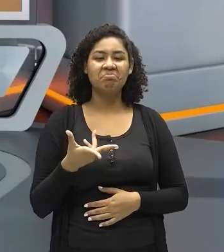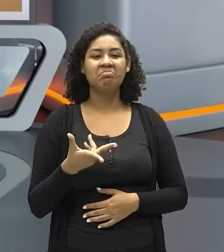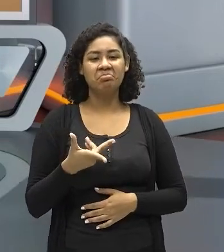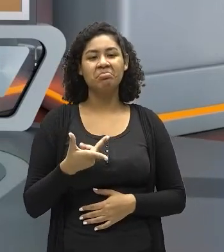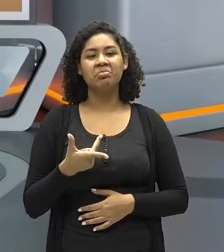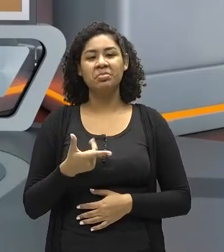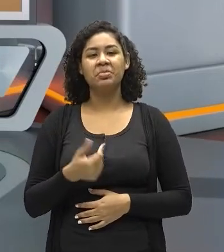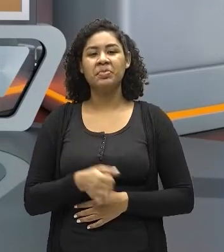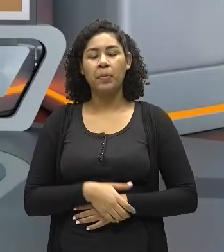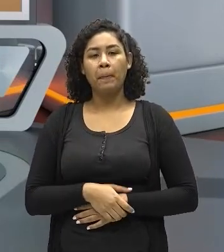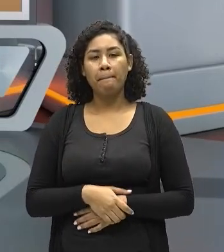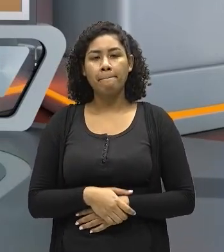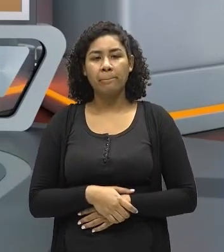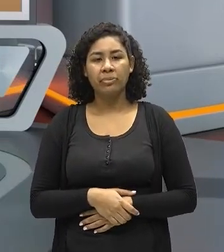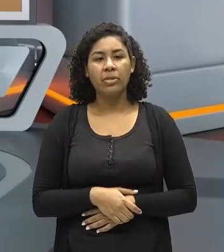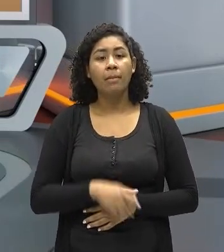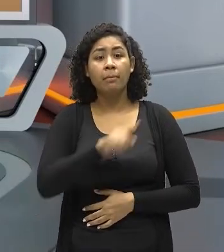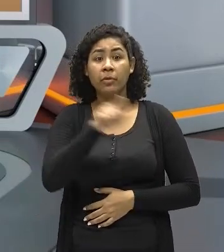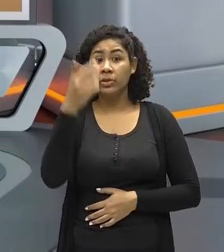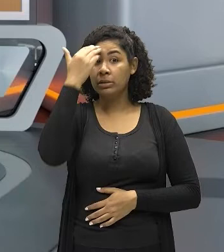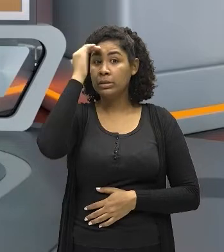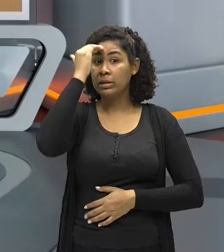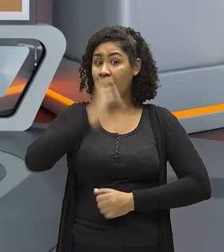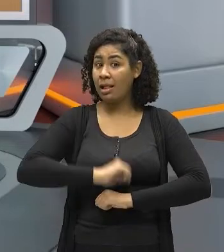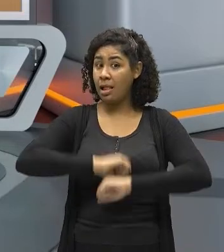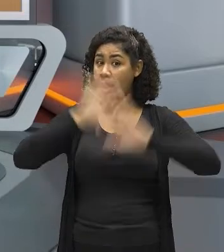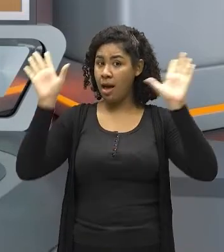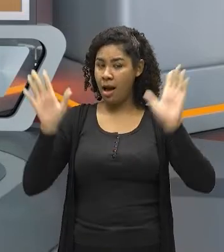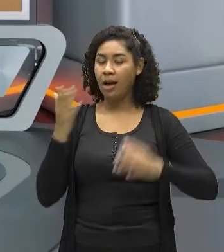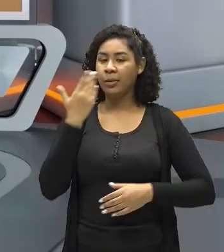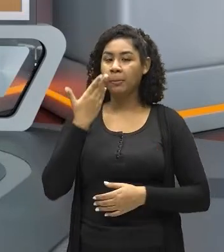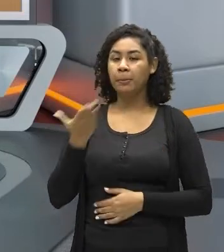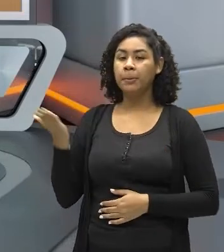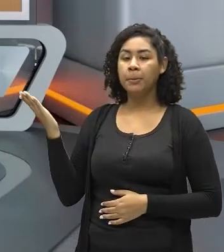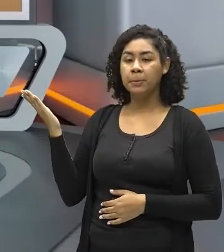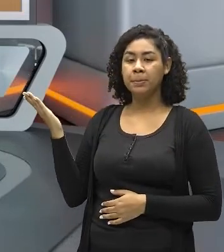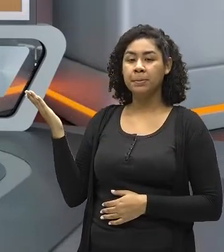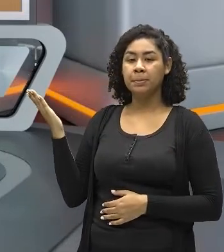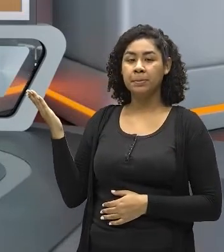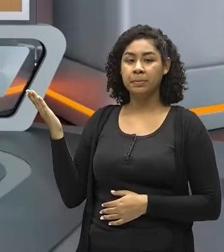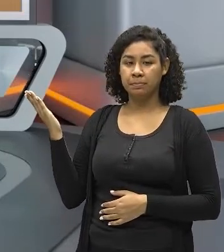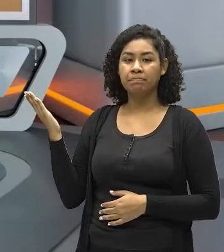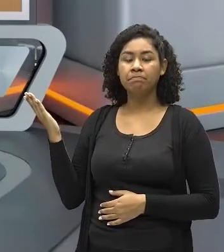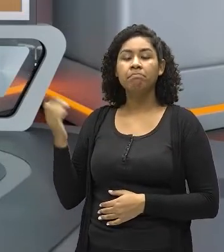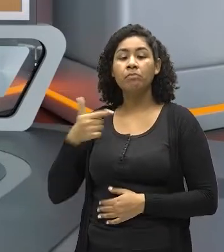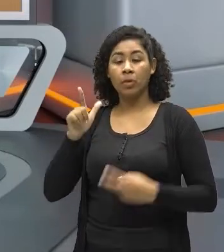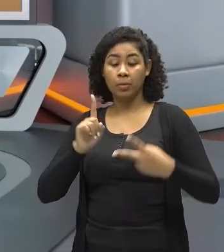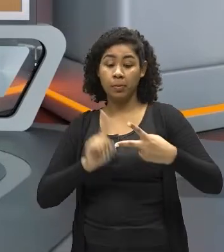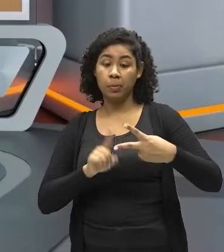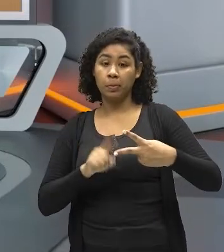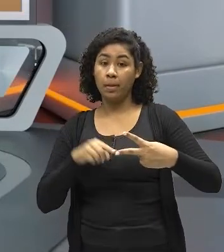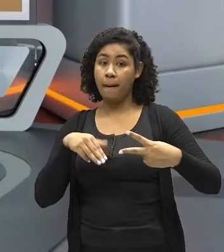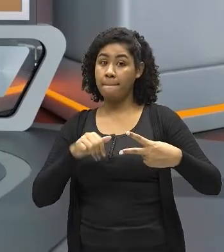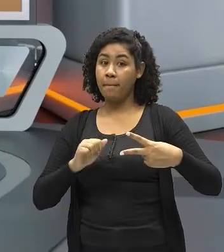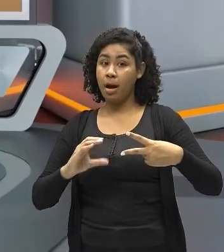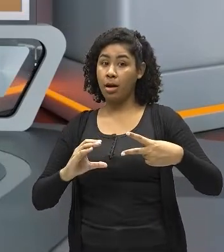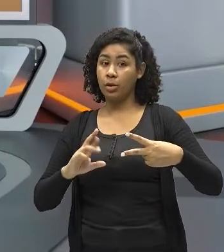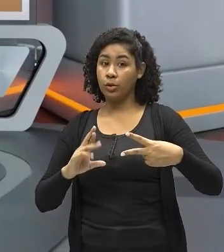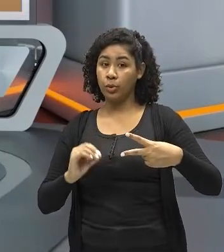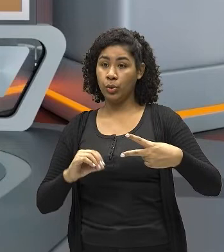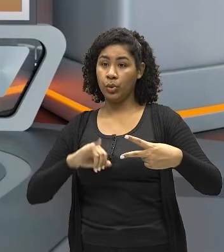Tupi-Guarani? Para vocês compreenderem melhor agora, nós vamos ver a árvore do tronco macro G. Olha aí, o